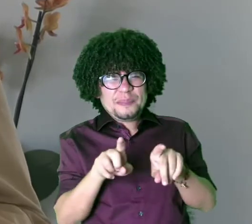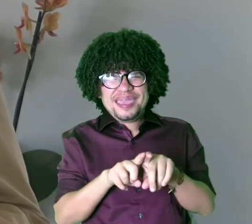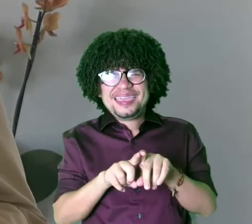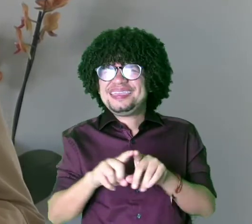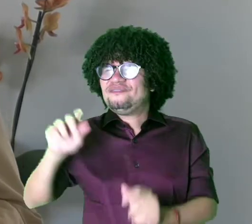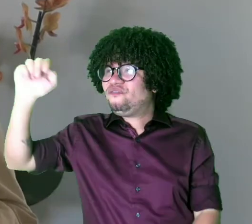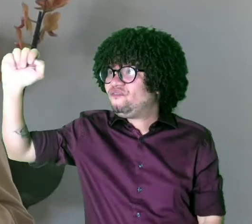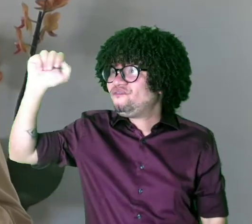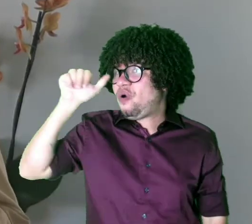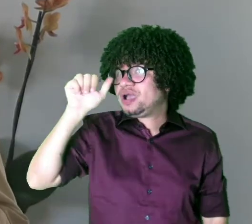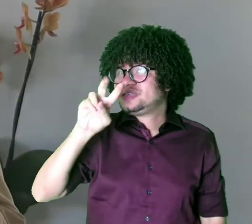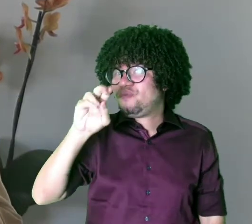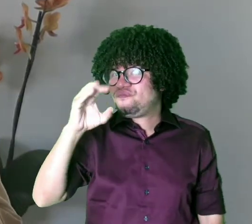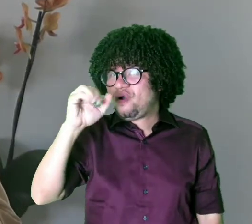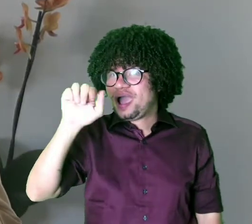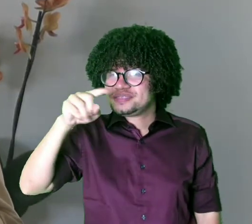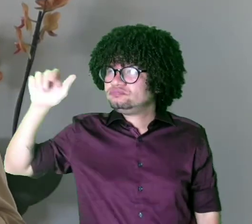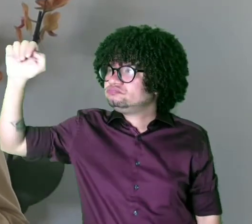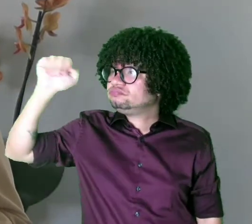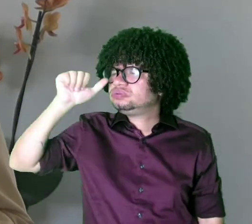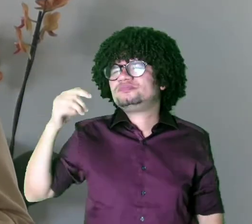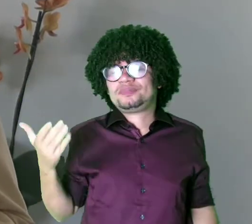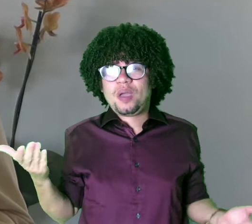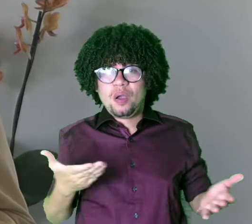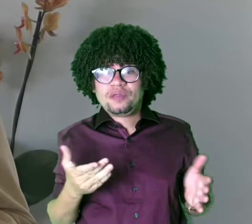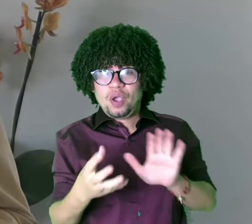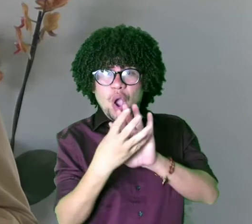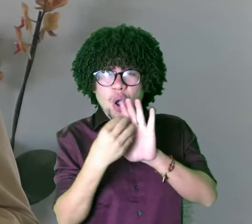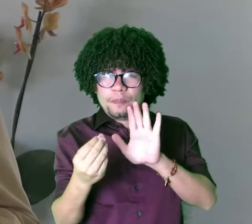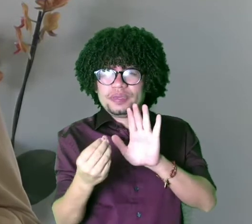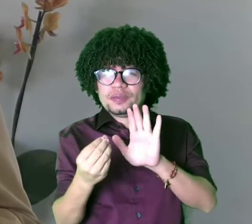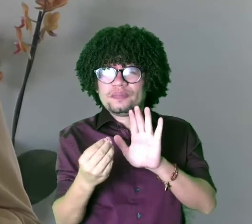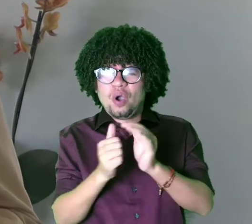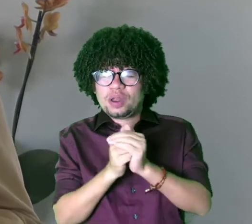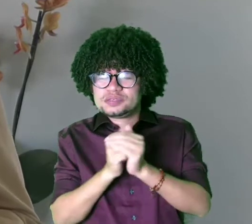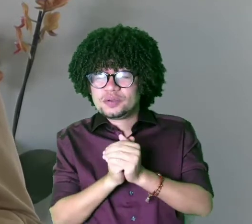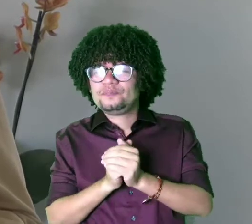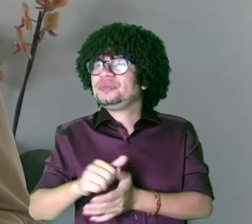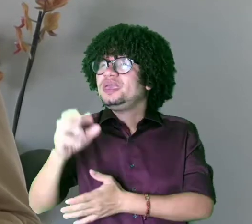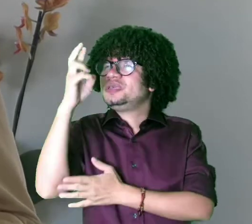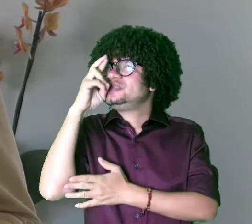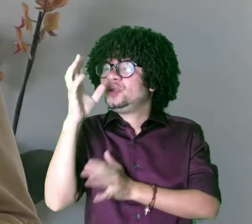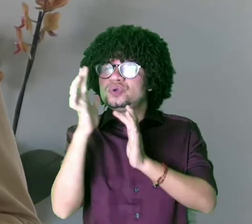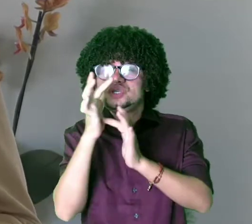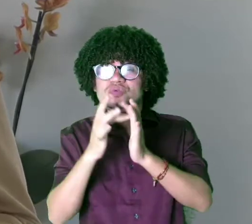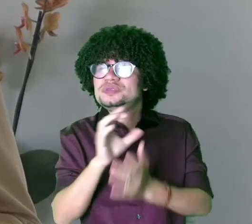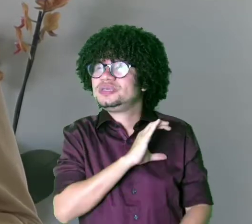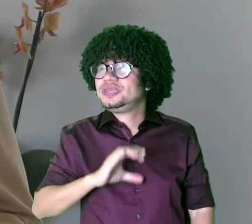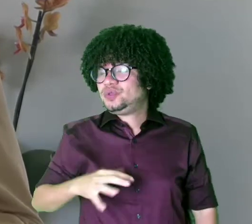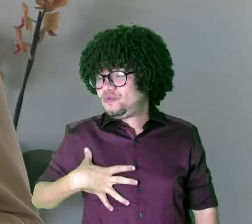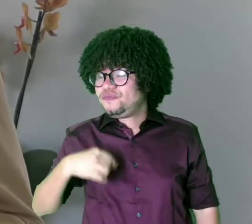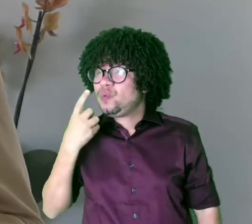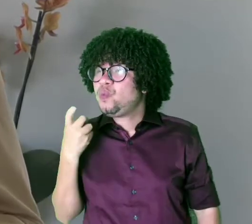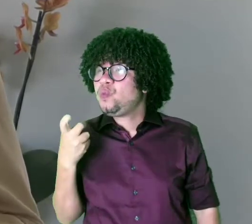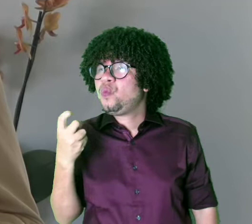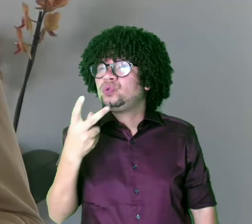vocação, vamos fazer esta oração. Senhor Jesus Cristo, Filho unigênito